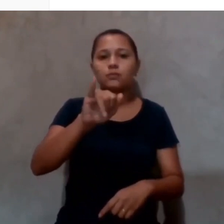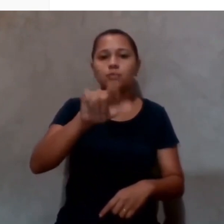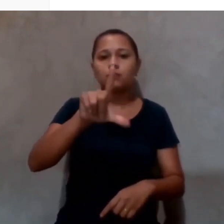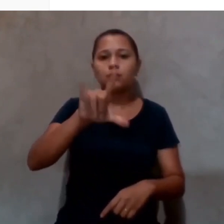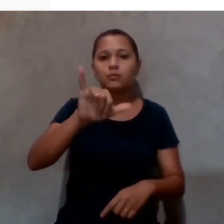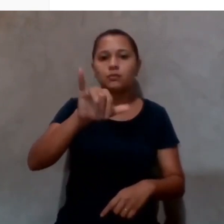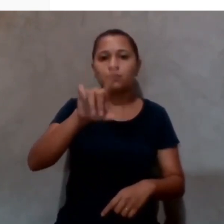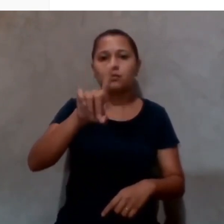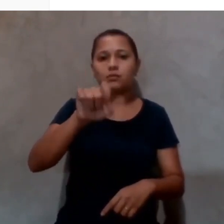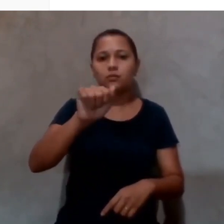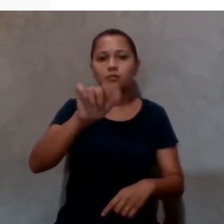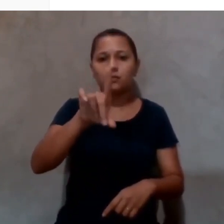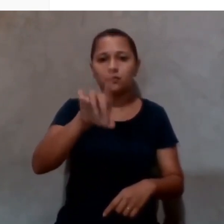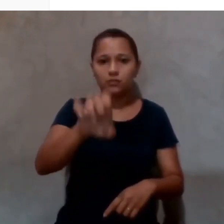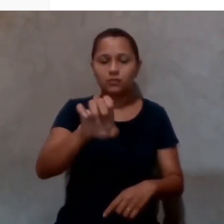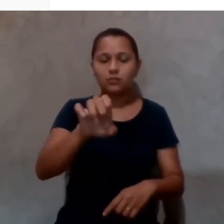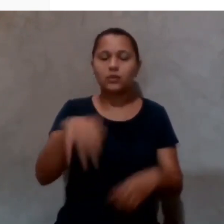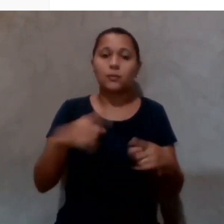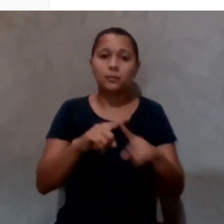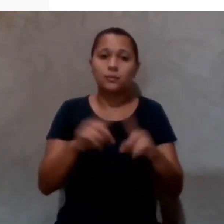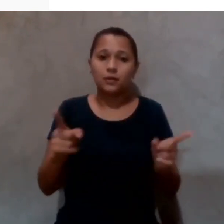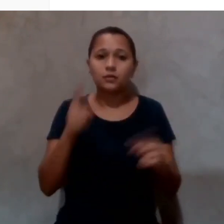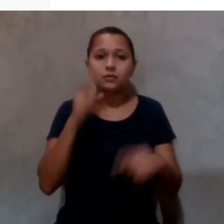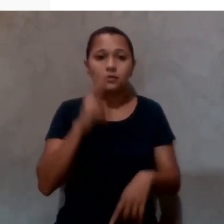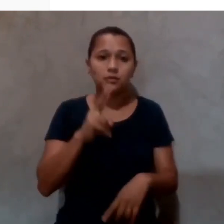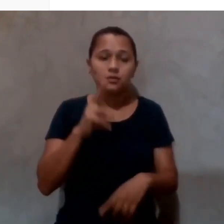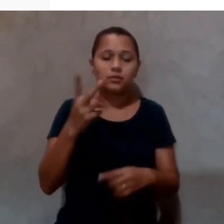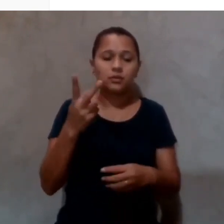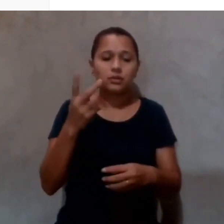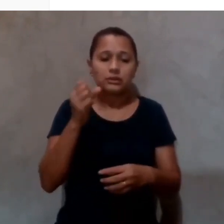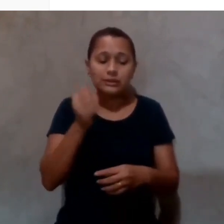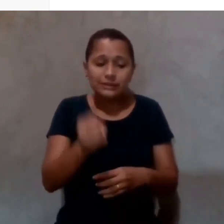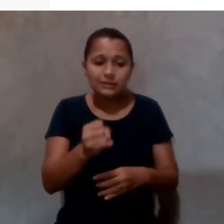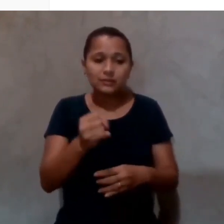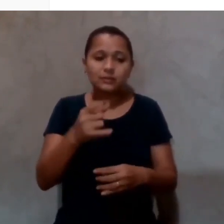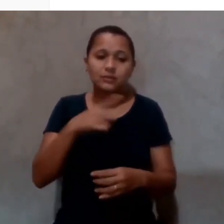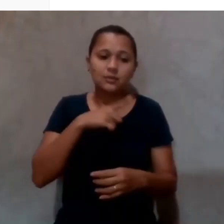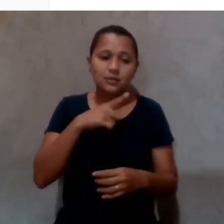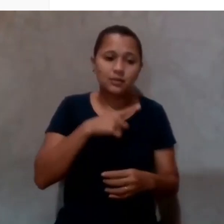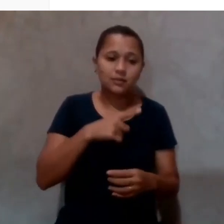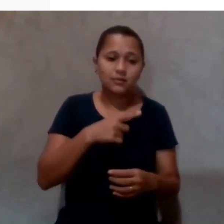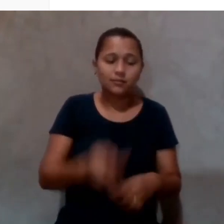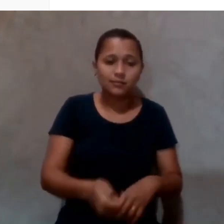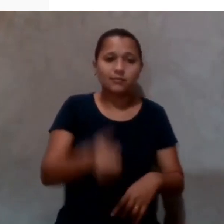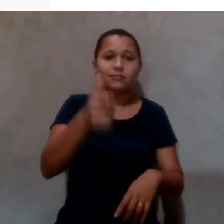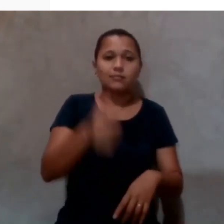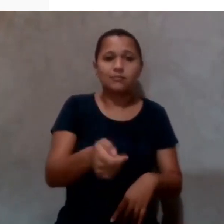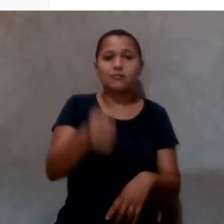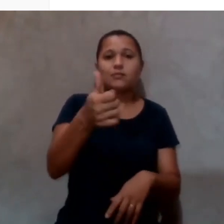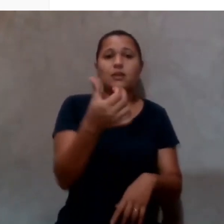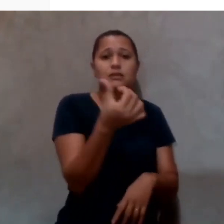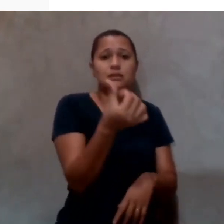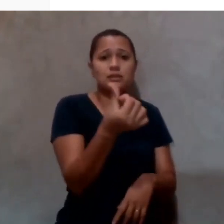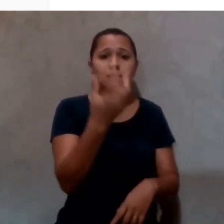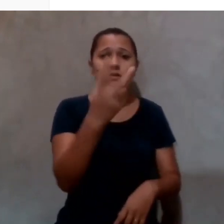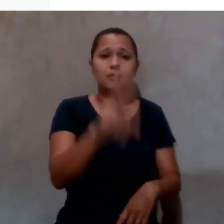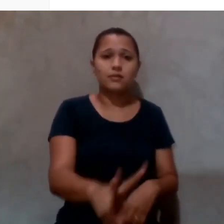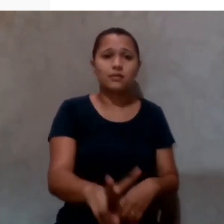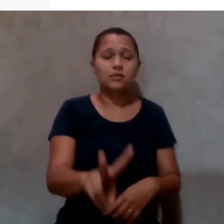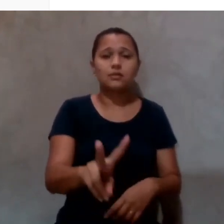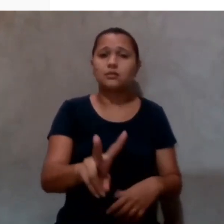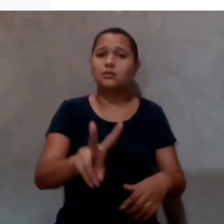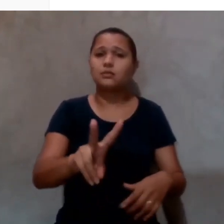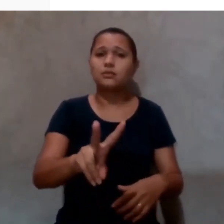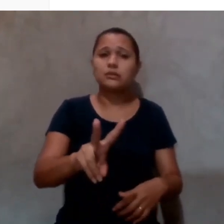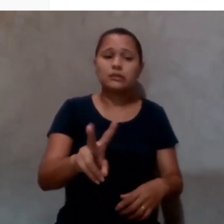espaço amostral vai ser muito trabalhoso descrever todas as possibilidades para depois contarmos.